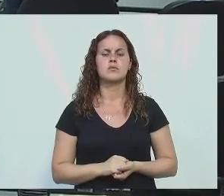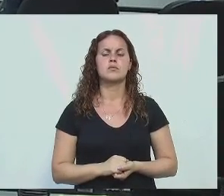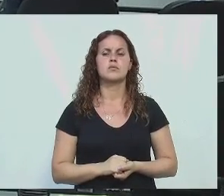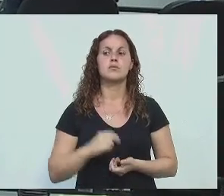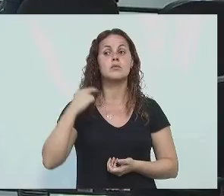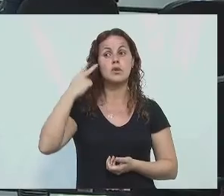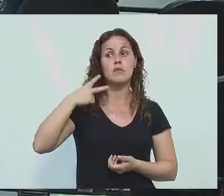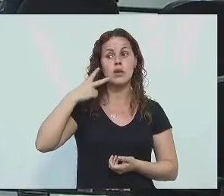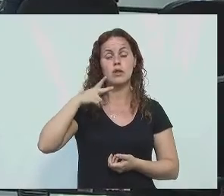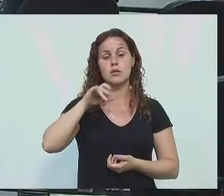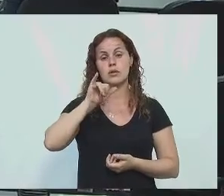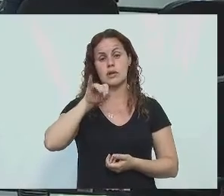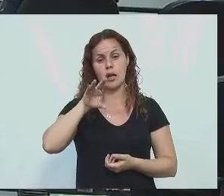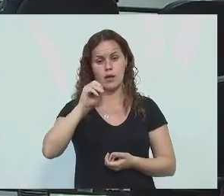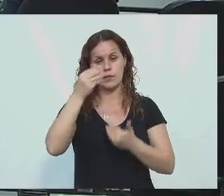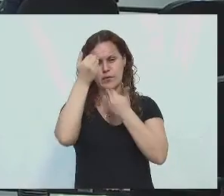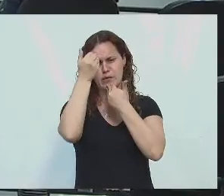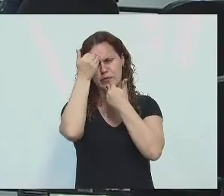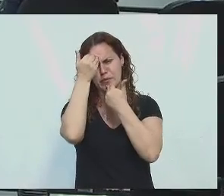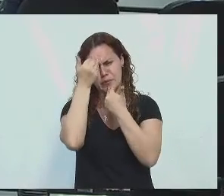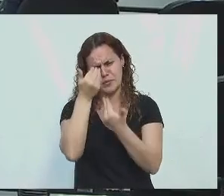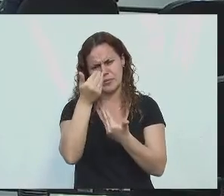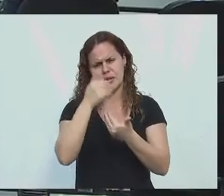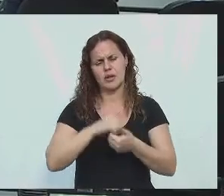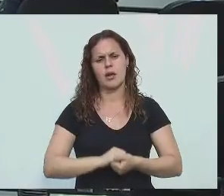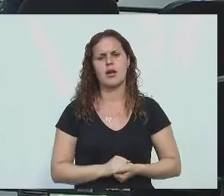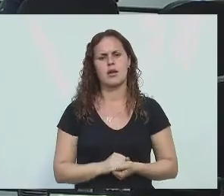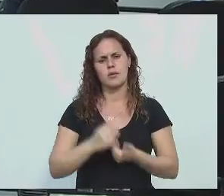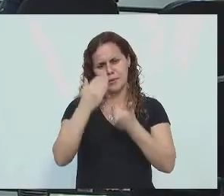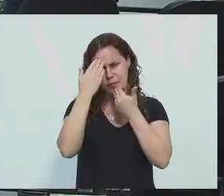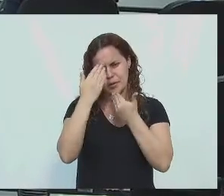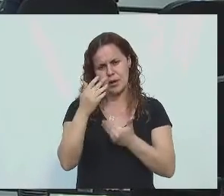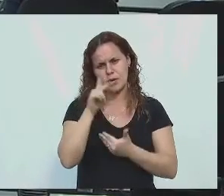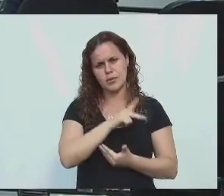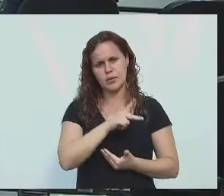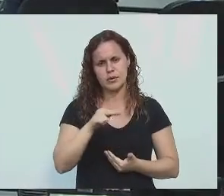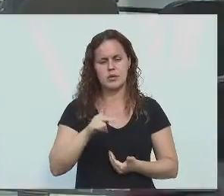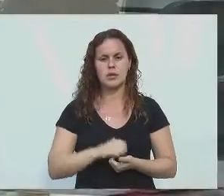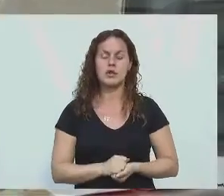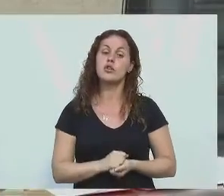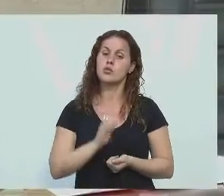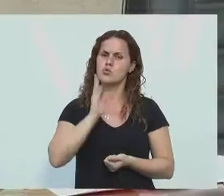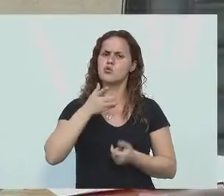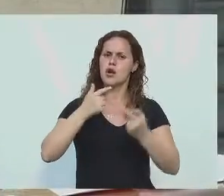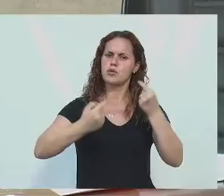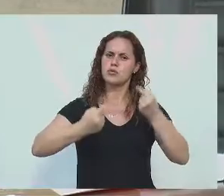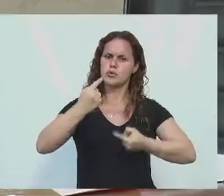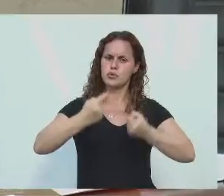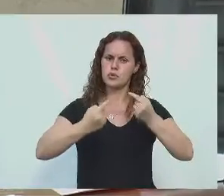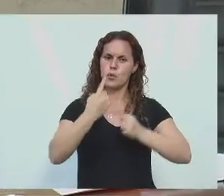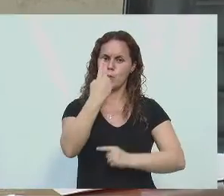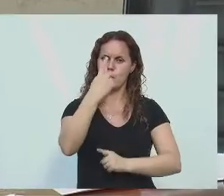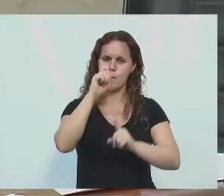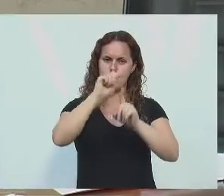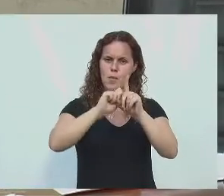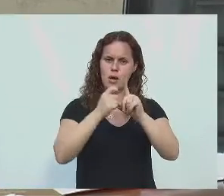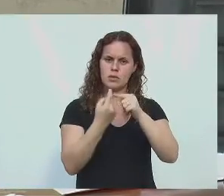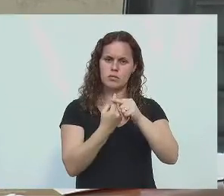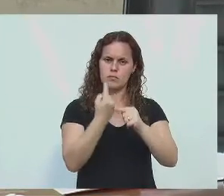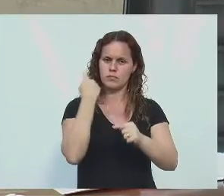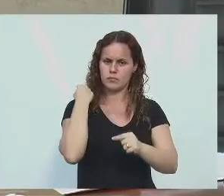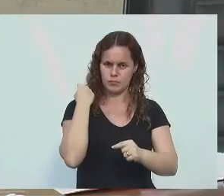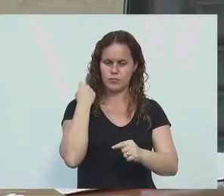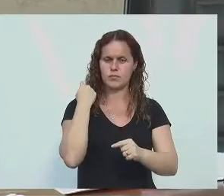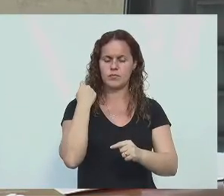Vereador Salvo José. Obrigado, senhor presidente. Obrigado, senhor presidente. Eu já discuti esse projeto há um mês atrás, ele